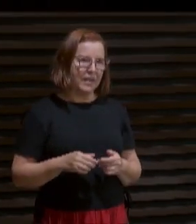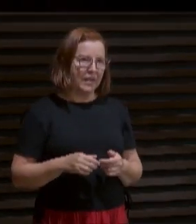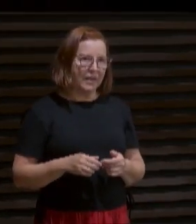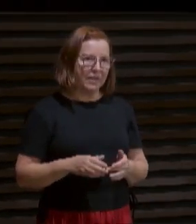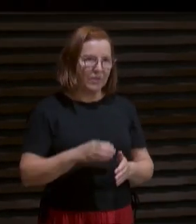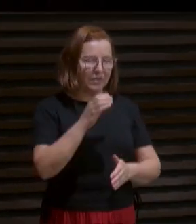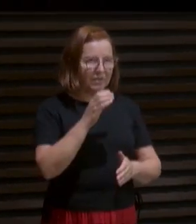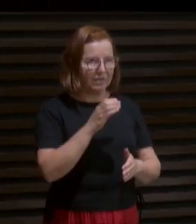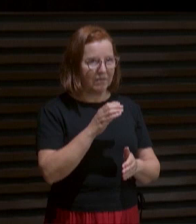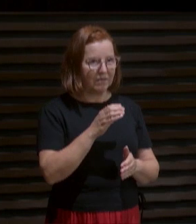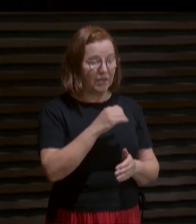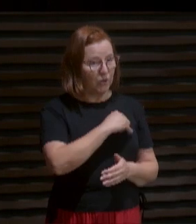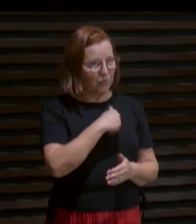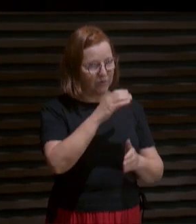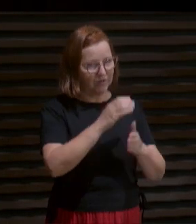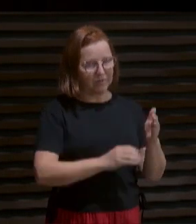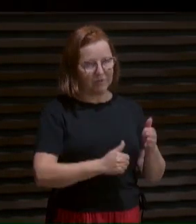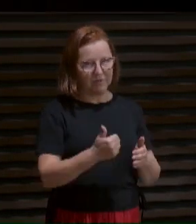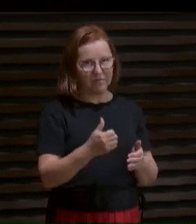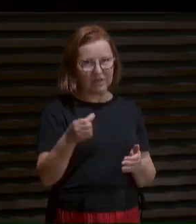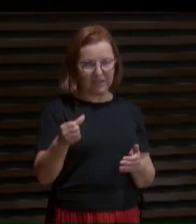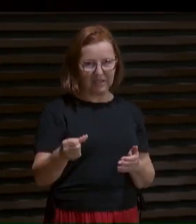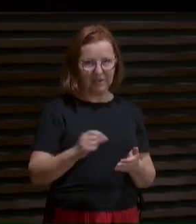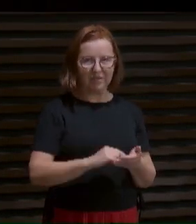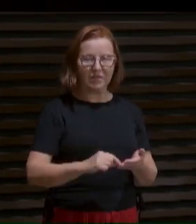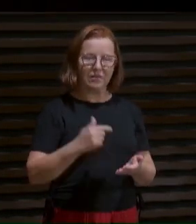verso 33 de João